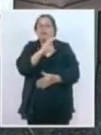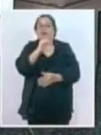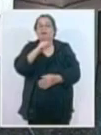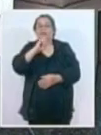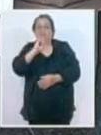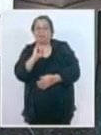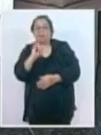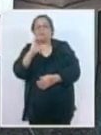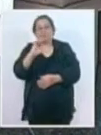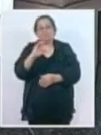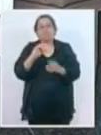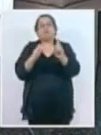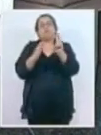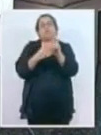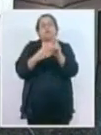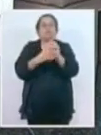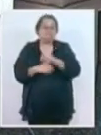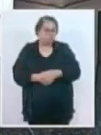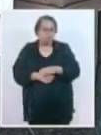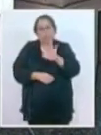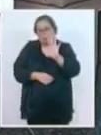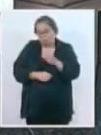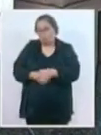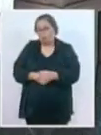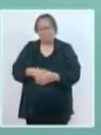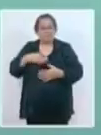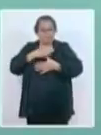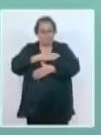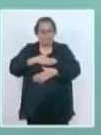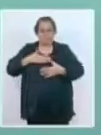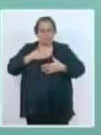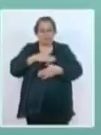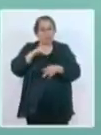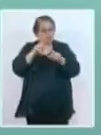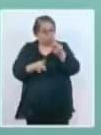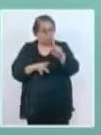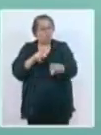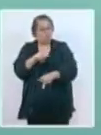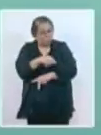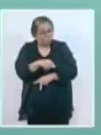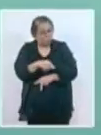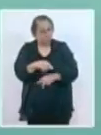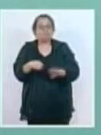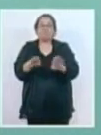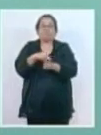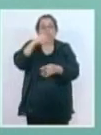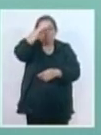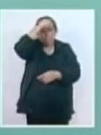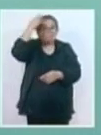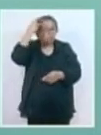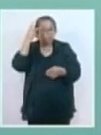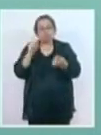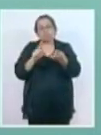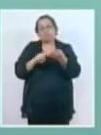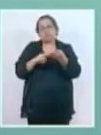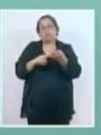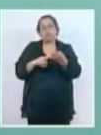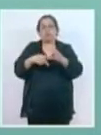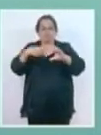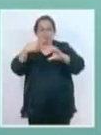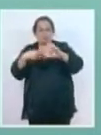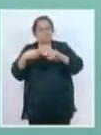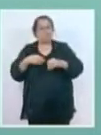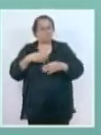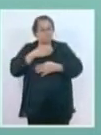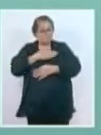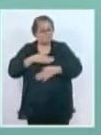de benfeitoria? Emilisa, eu fico muito feliz, população, prefeitura, câmara, eu fico muito feliz por falar